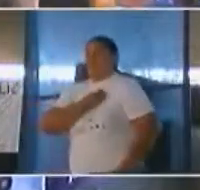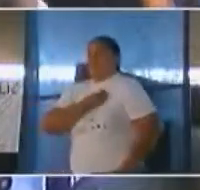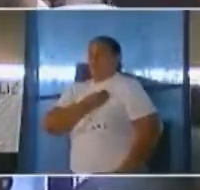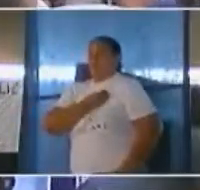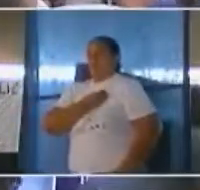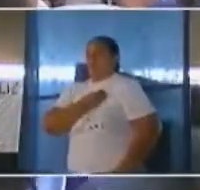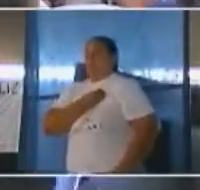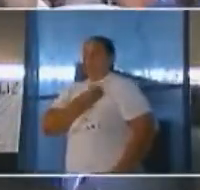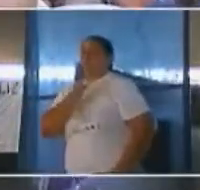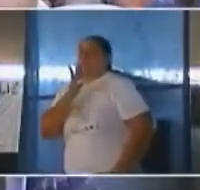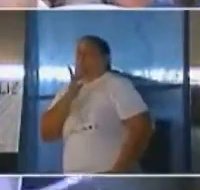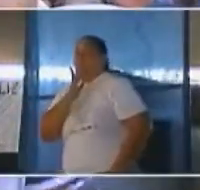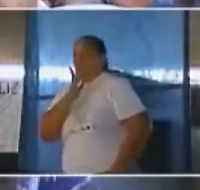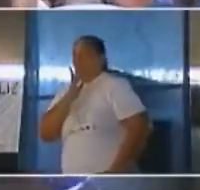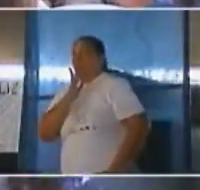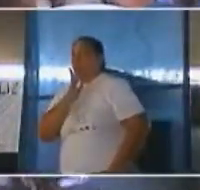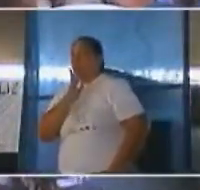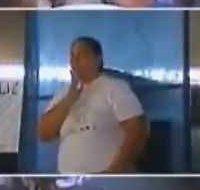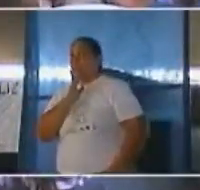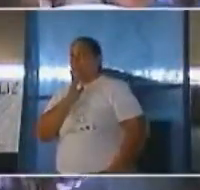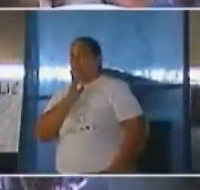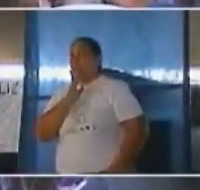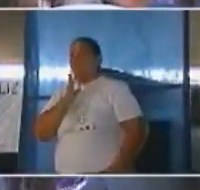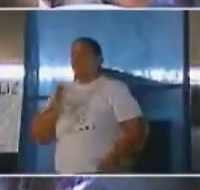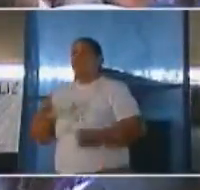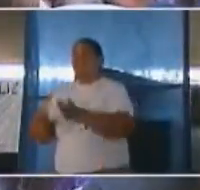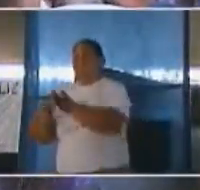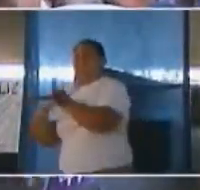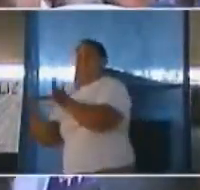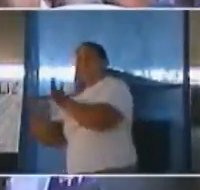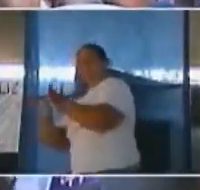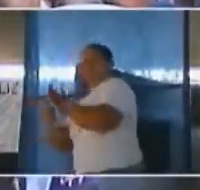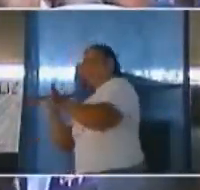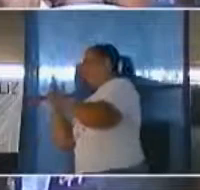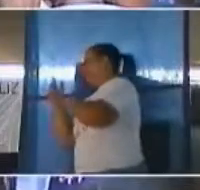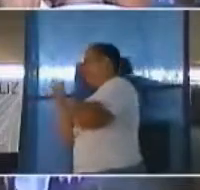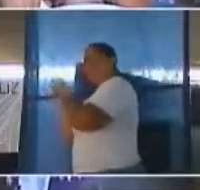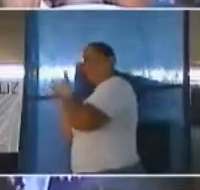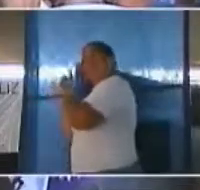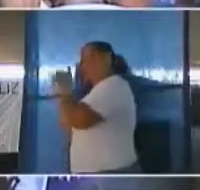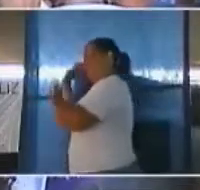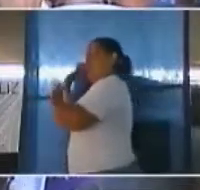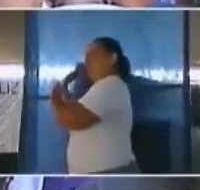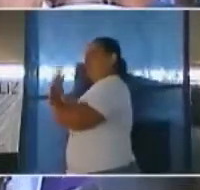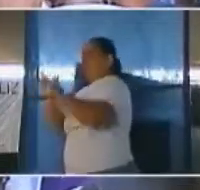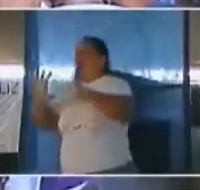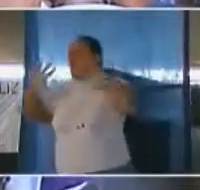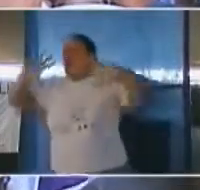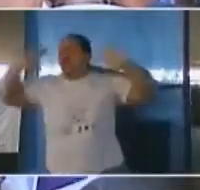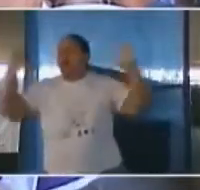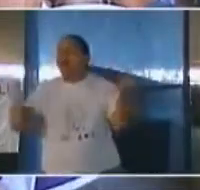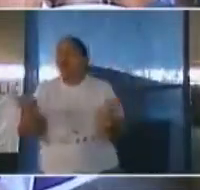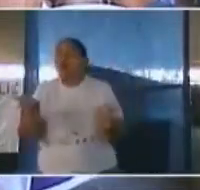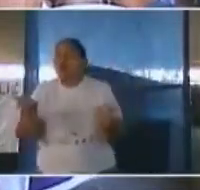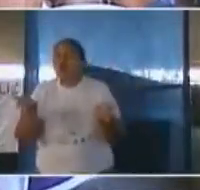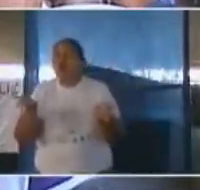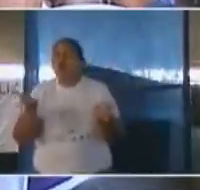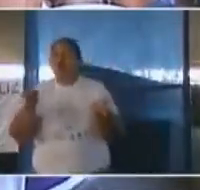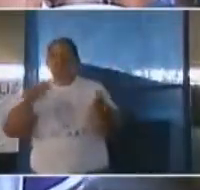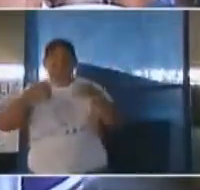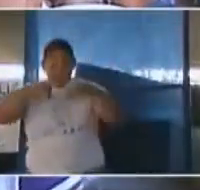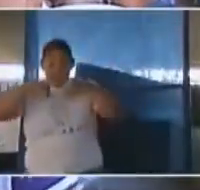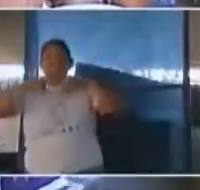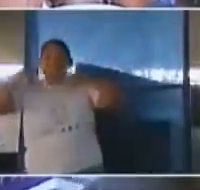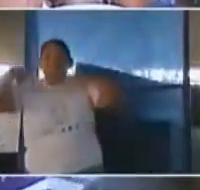agora ele manda que todas as pessoas de todos os lugares se arrependam dos seus pecados, pois ele marcou o dia em que vai julgar o mundo